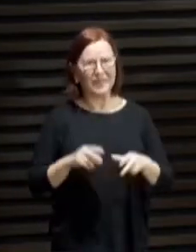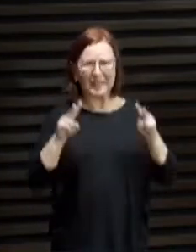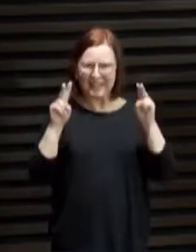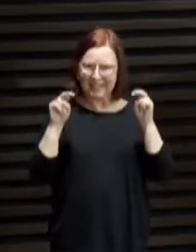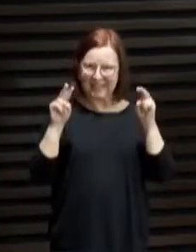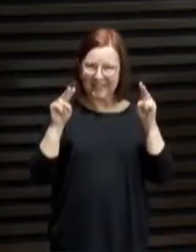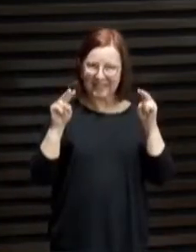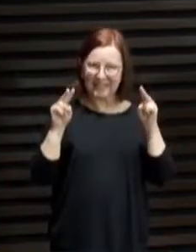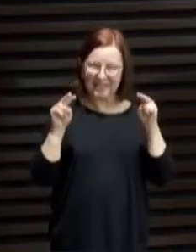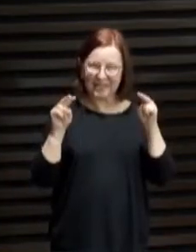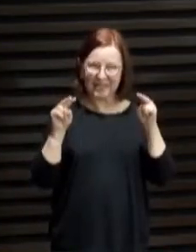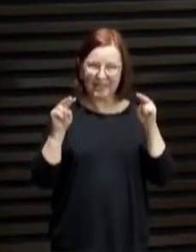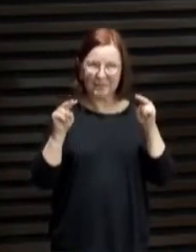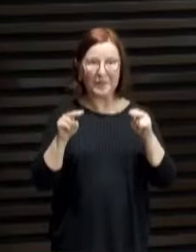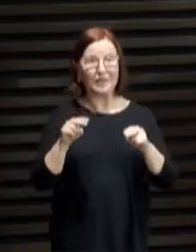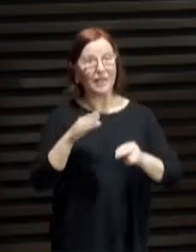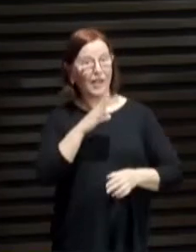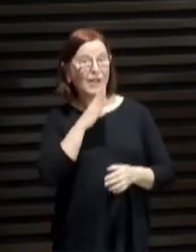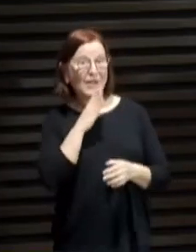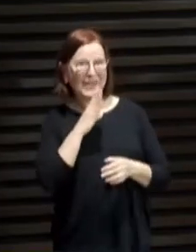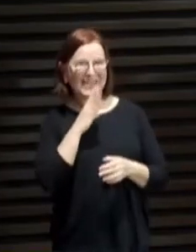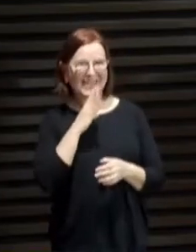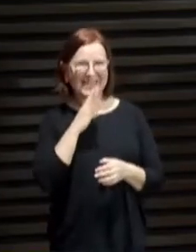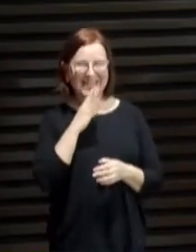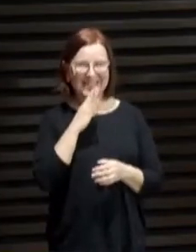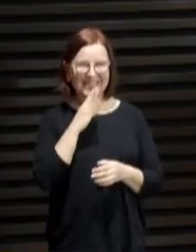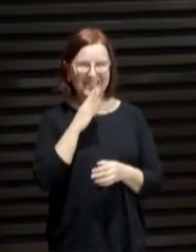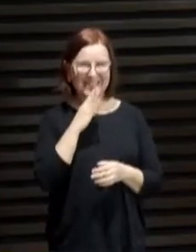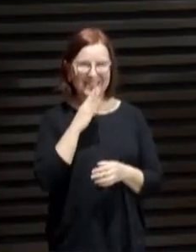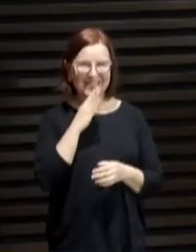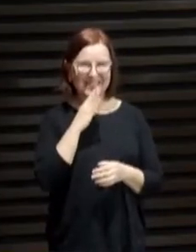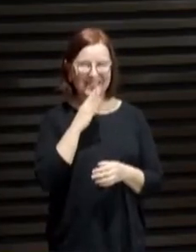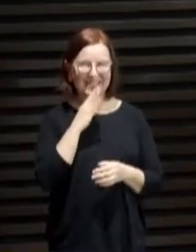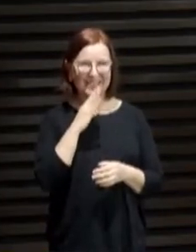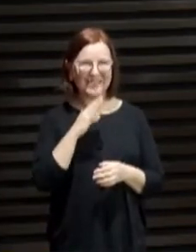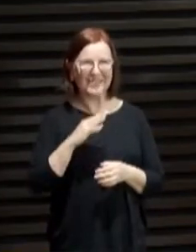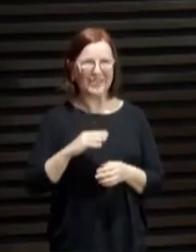tão conhecido, tão tratado,